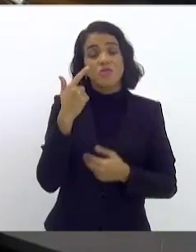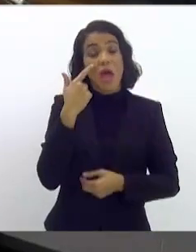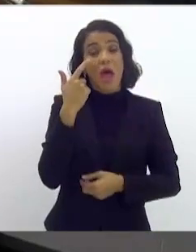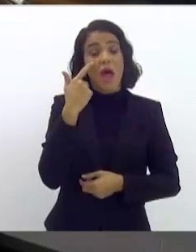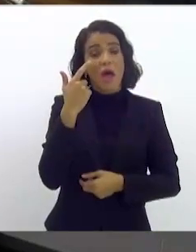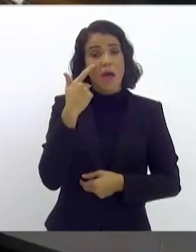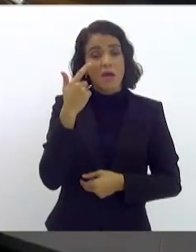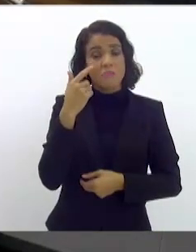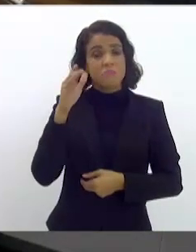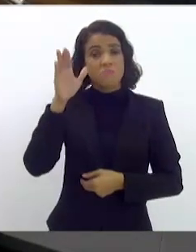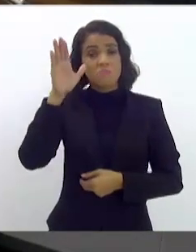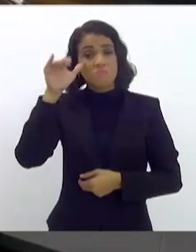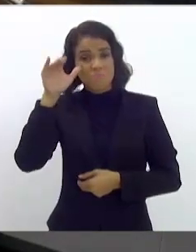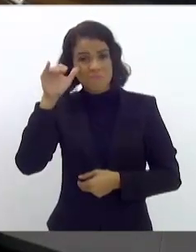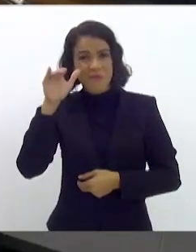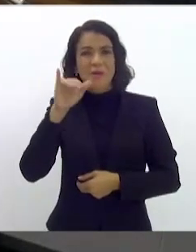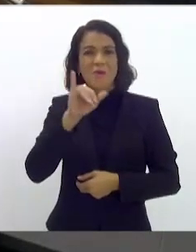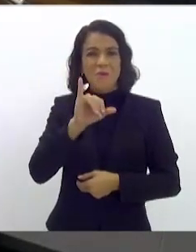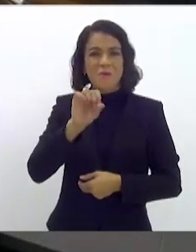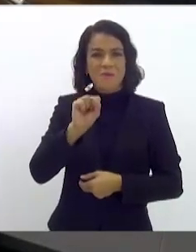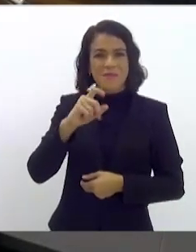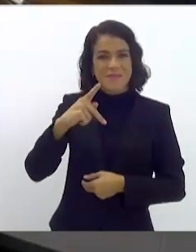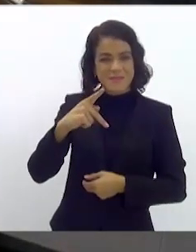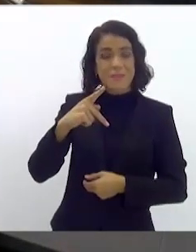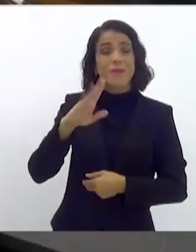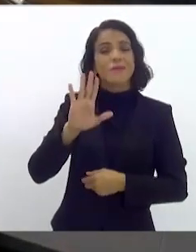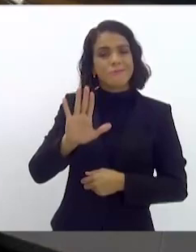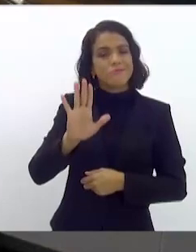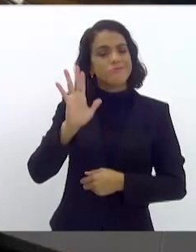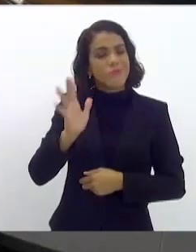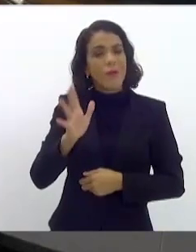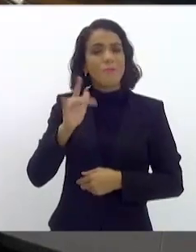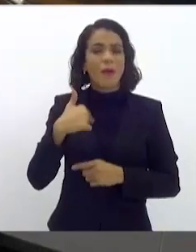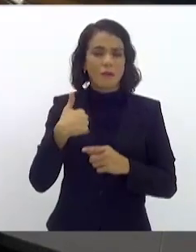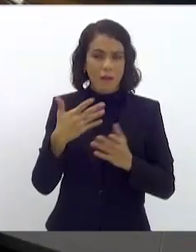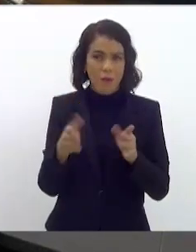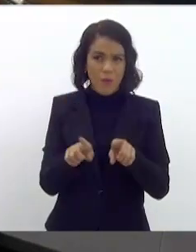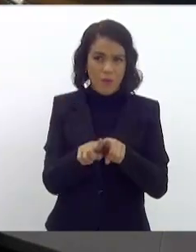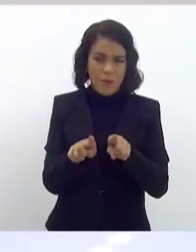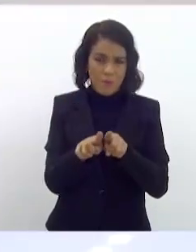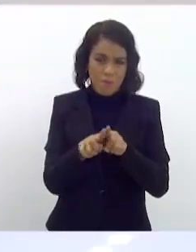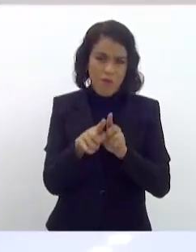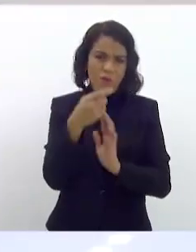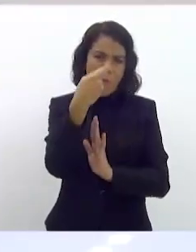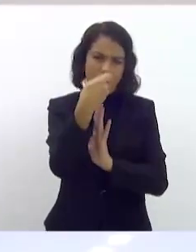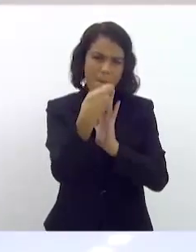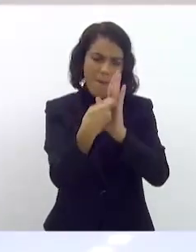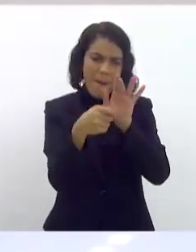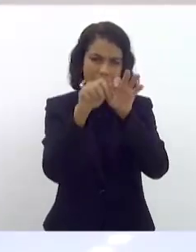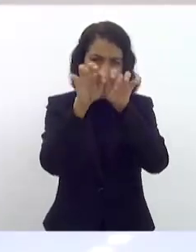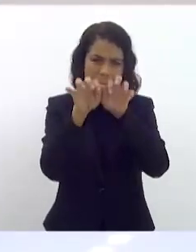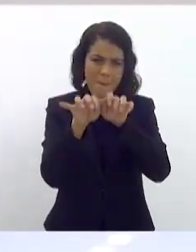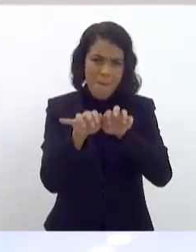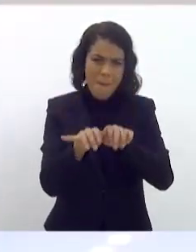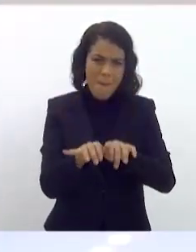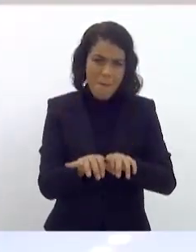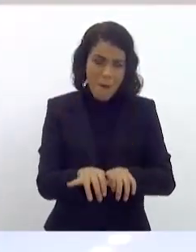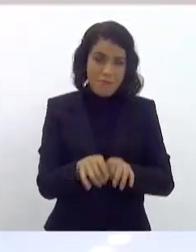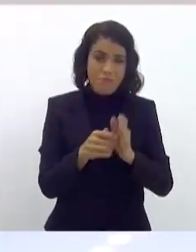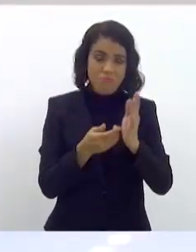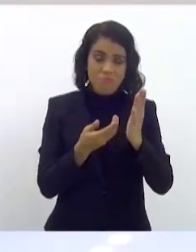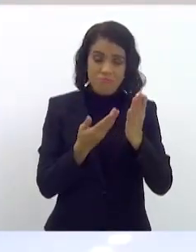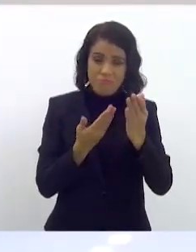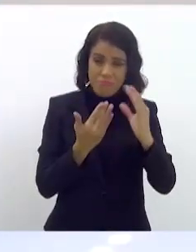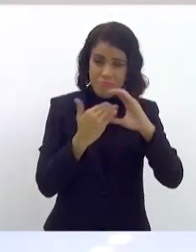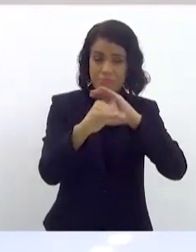Excelência já pontuou aí. Eu queria trazer, vou mandar por escrito também, deputada Marta Rocha,